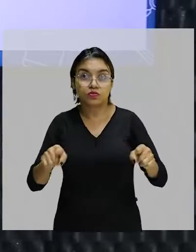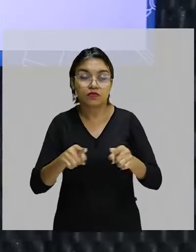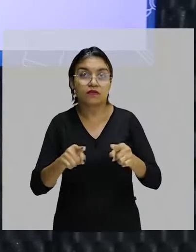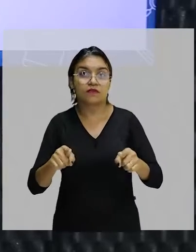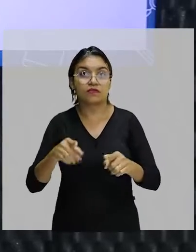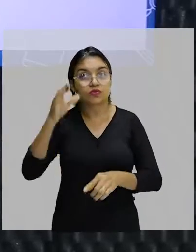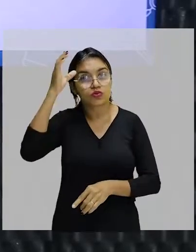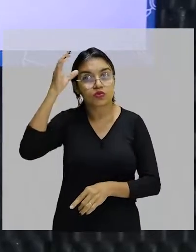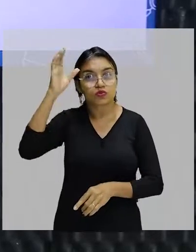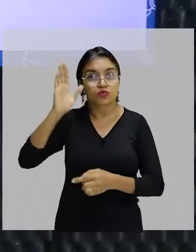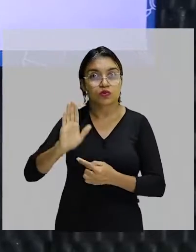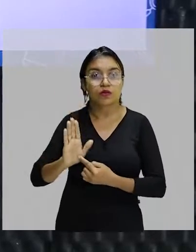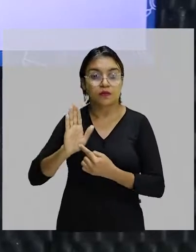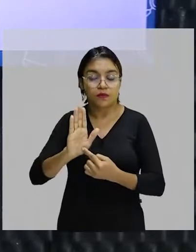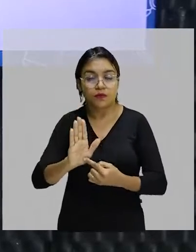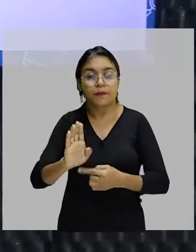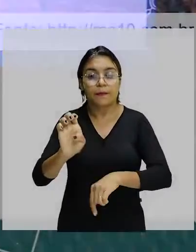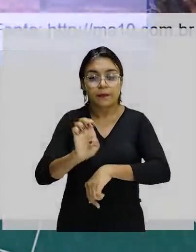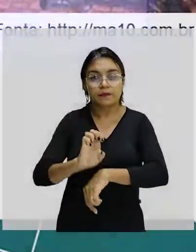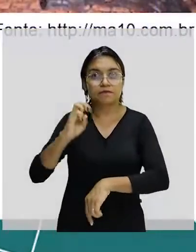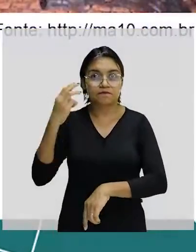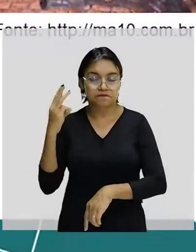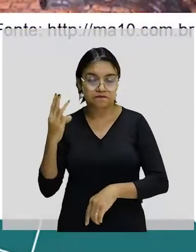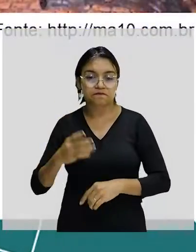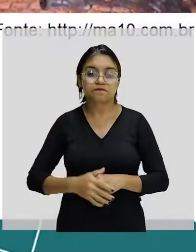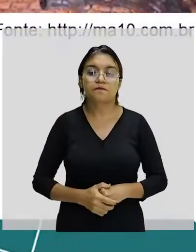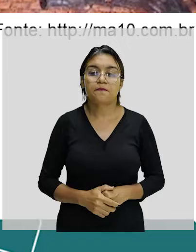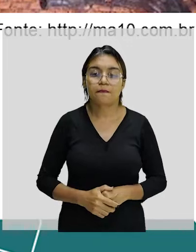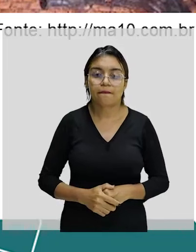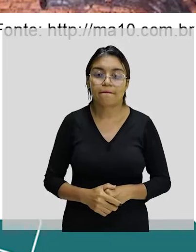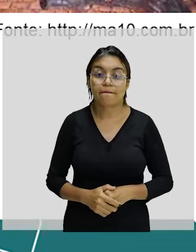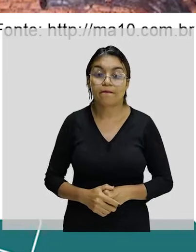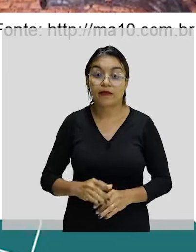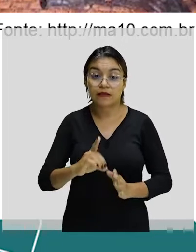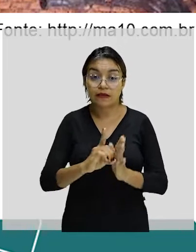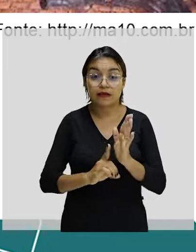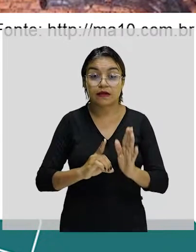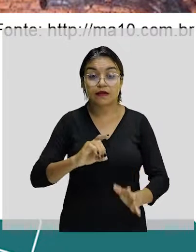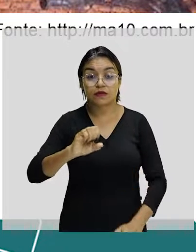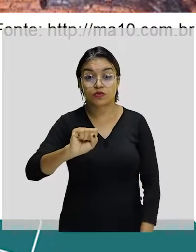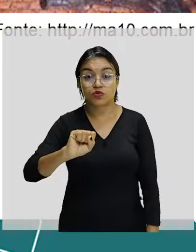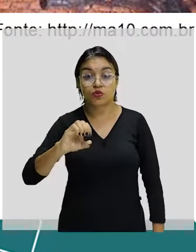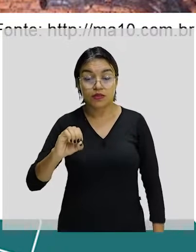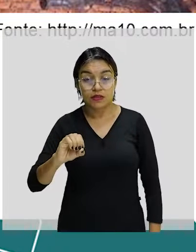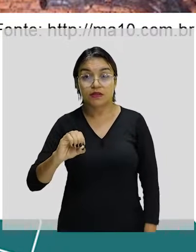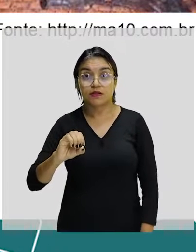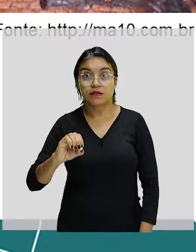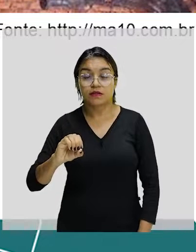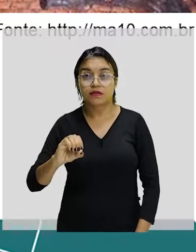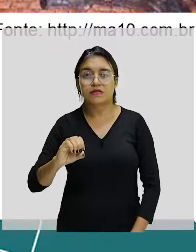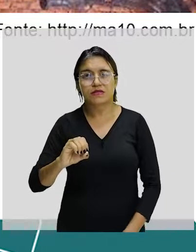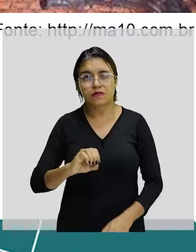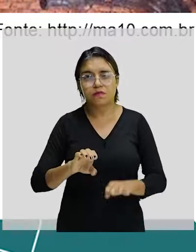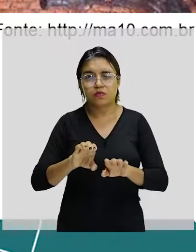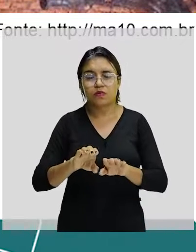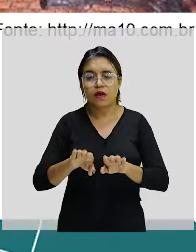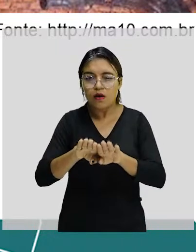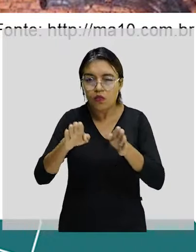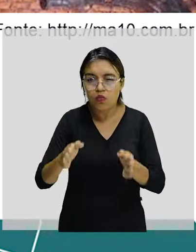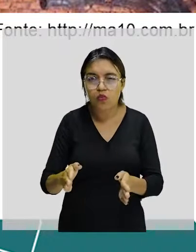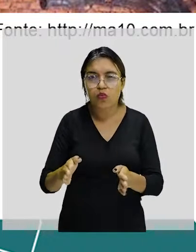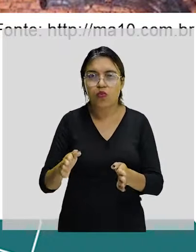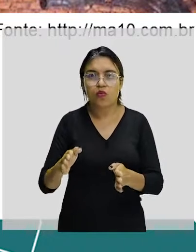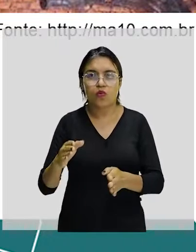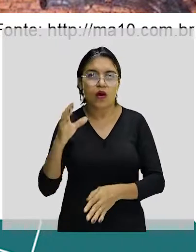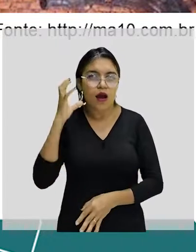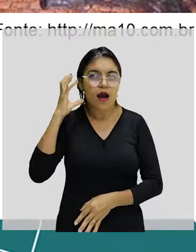também do estado, tá bom? Na década de 80, as estações de rádio percebem que o reggae é